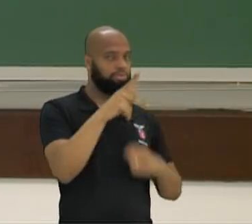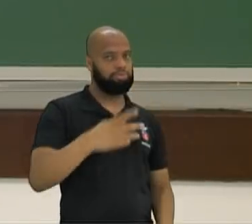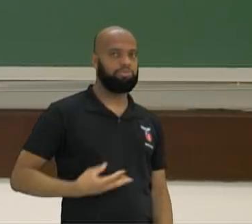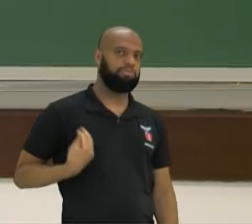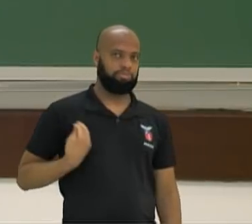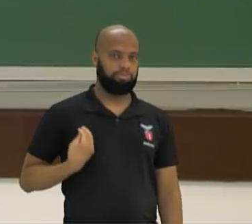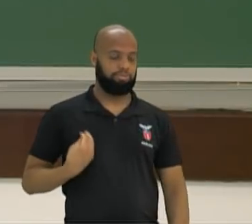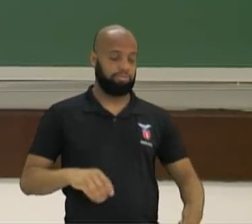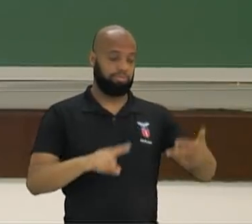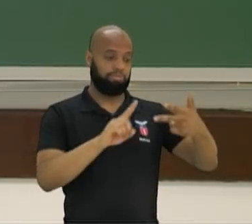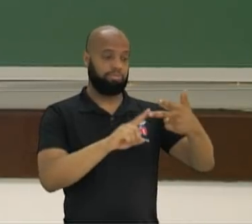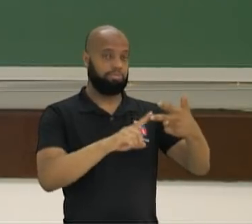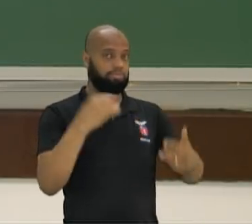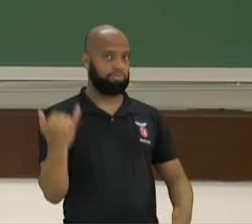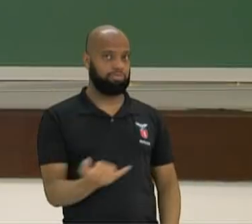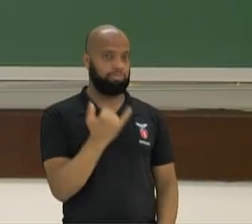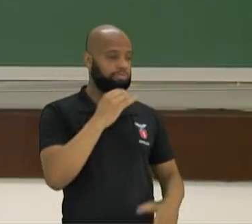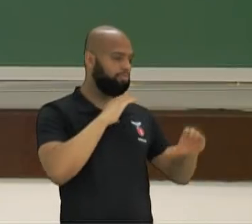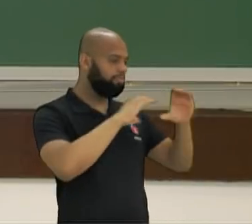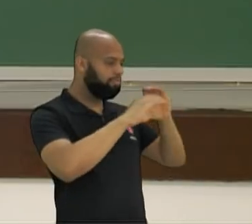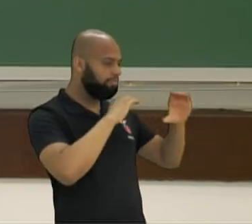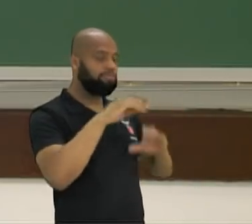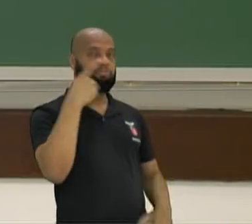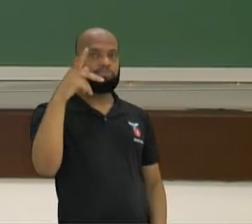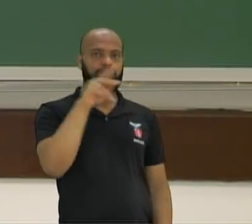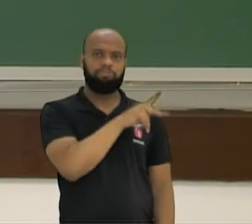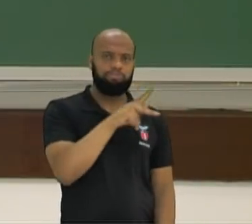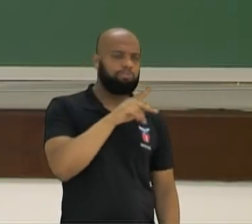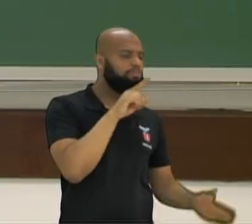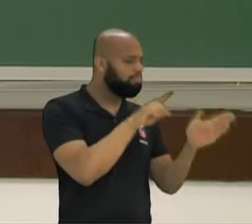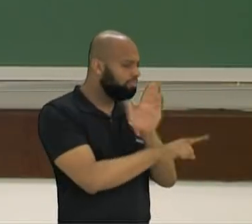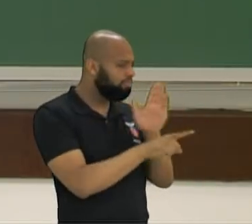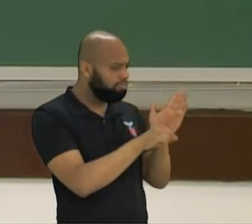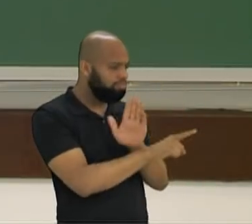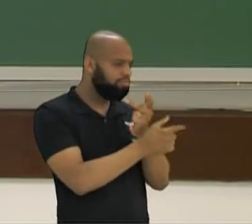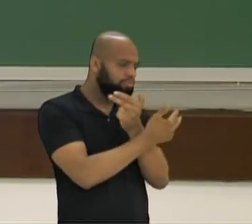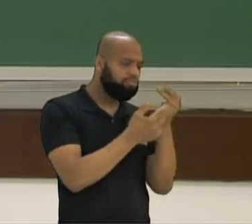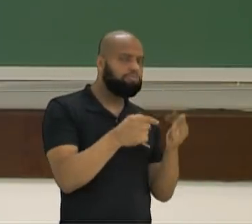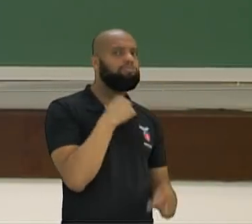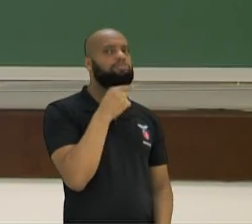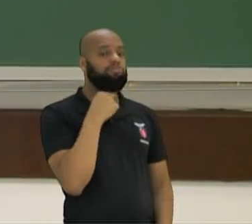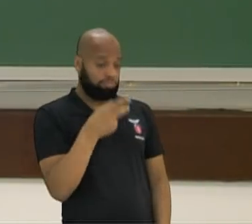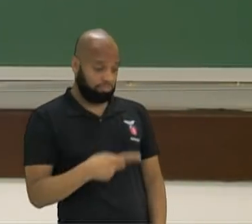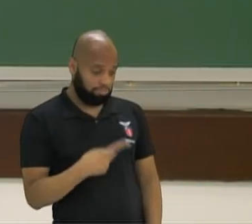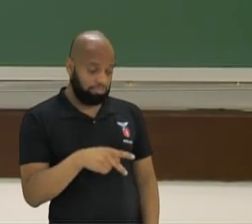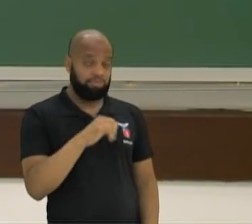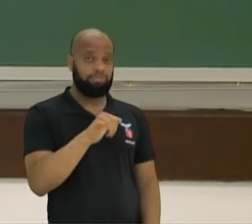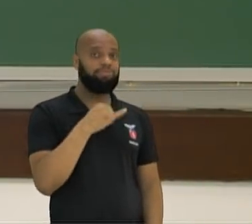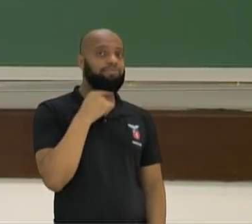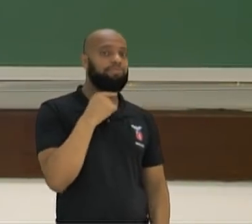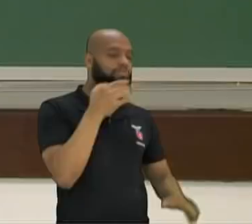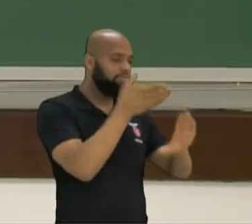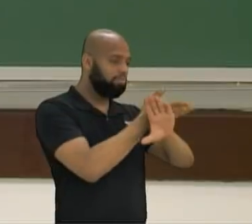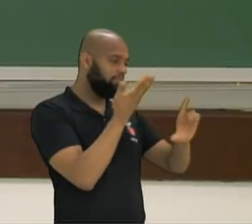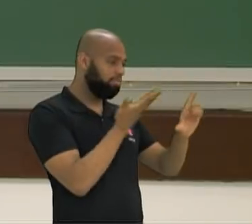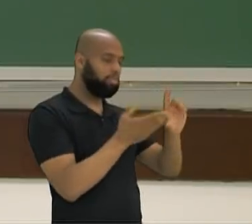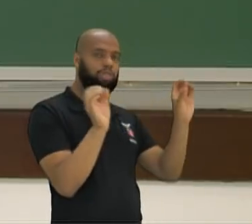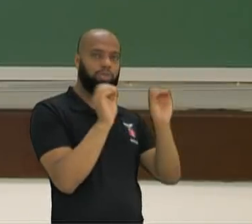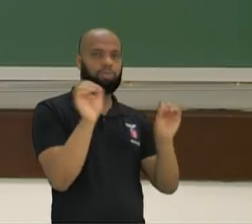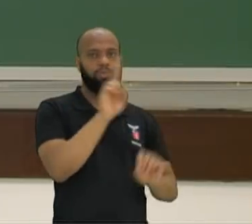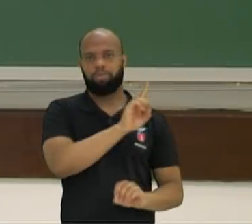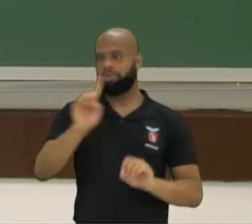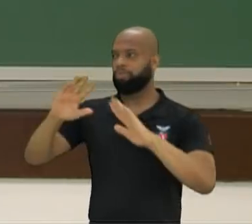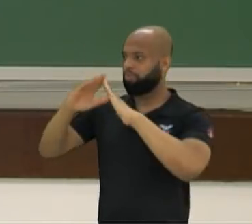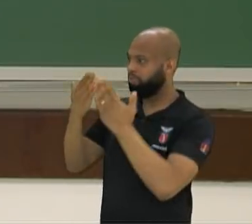Terceiro, importantíssimo, comunique-se com seus professores, tire as suas dúvidas. E se porventura ainda você não tem acesso às salas